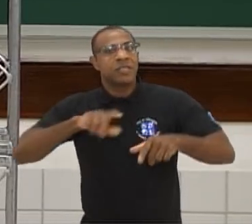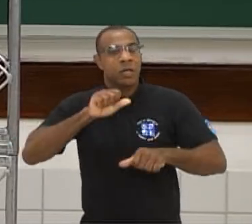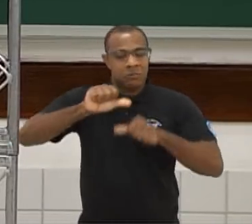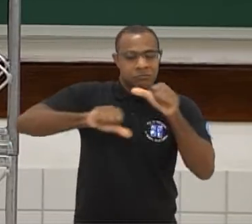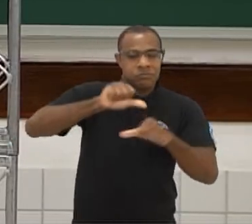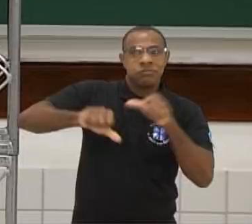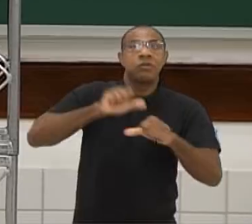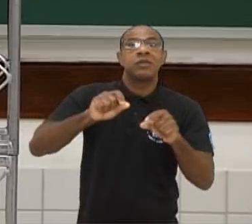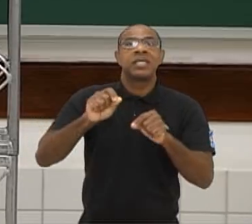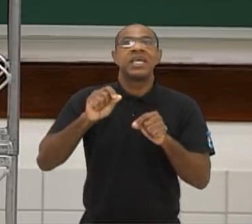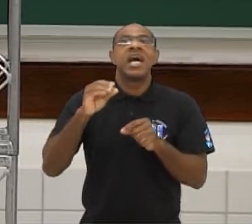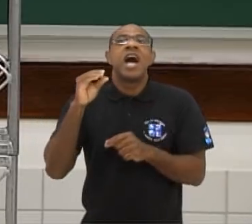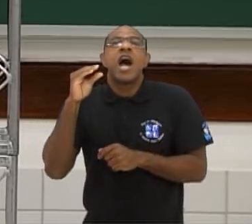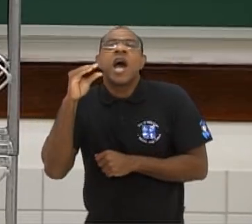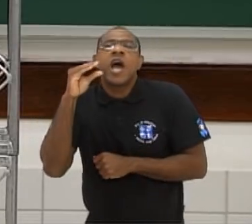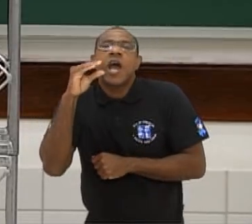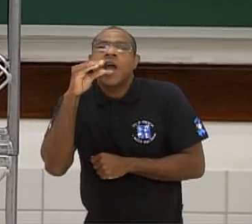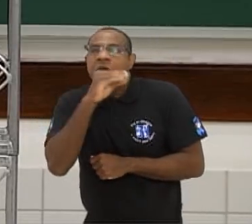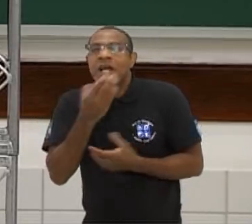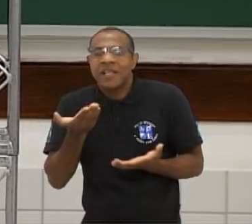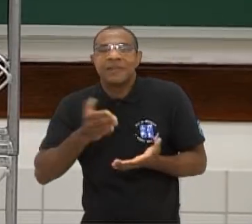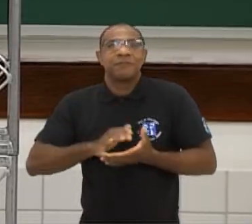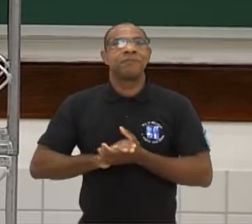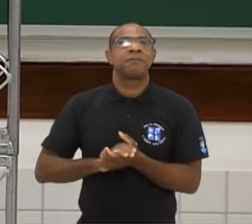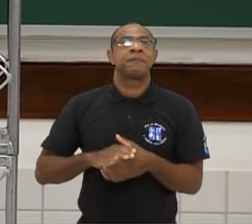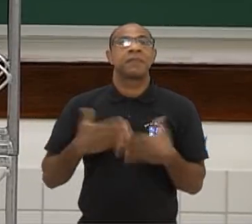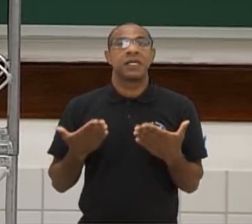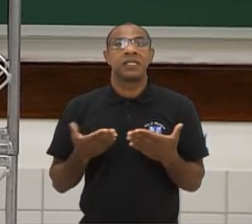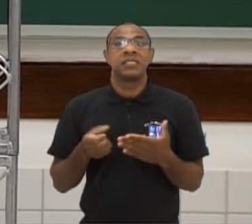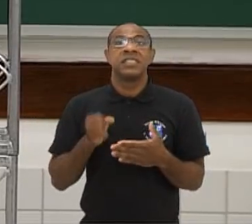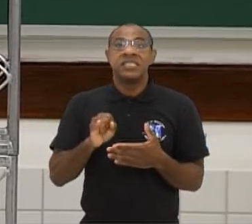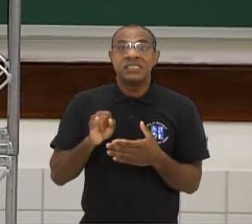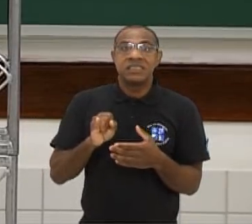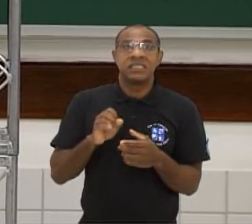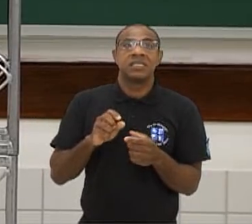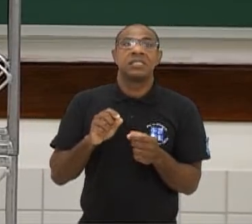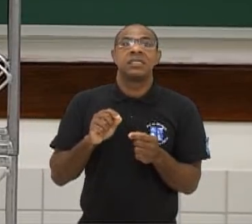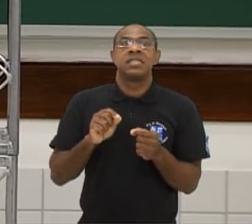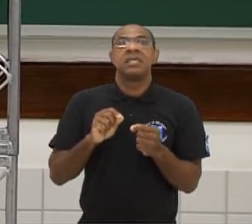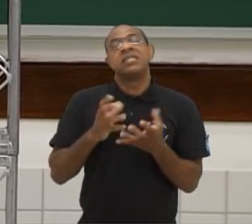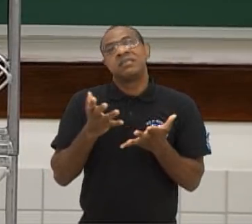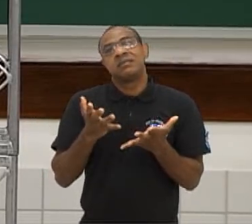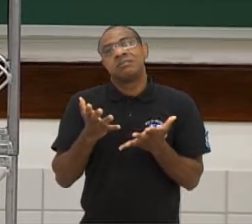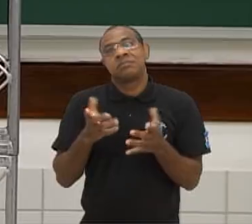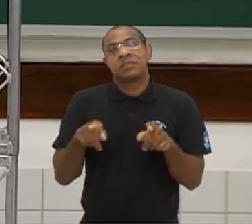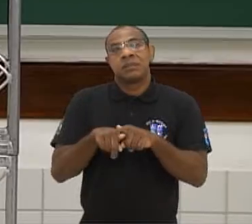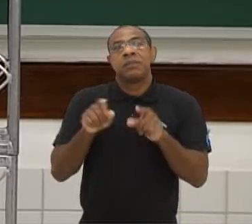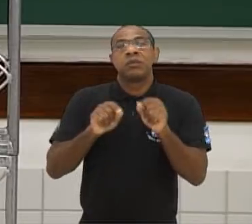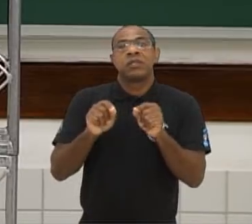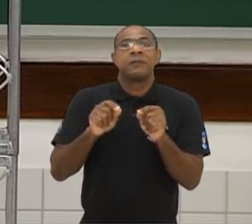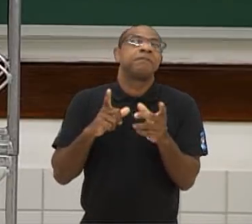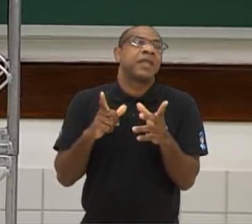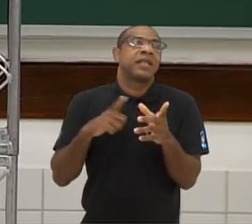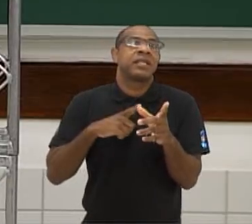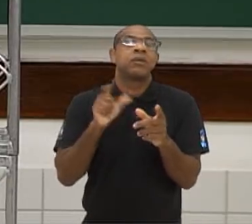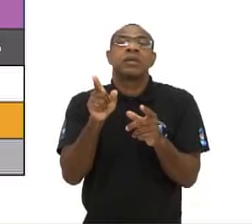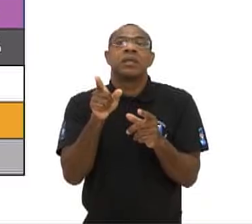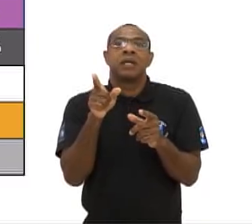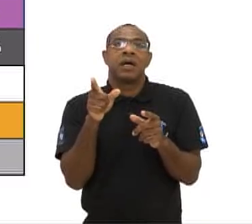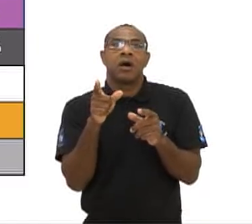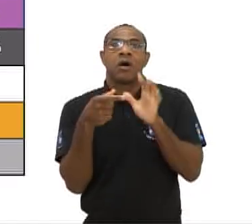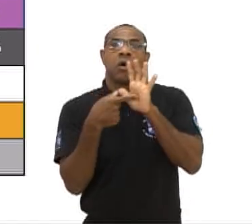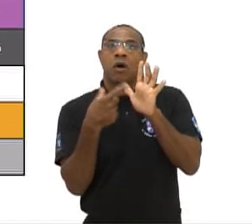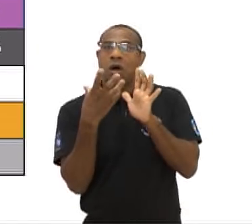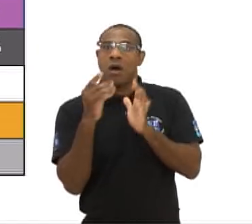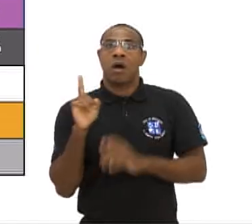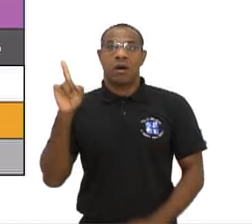em energia térmica. Se não é o caso, se ele funciona como um dispositivo de circuito, a gente tem ele dessa